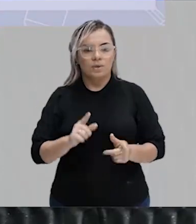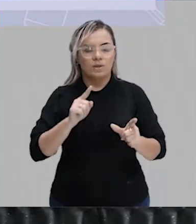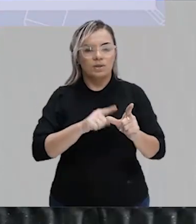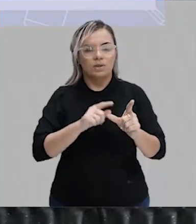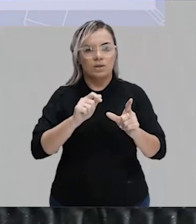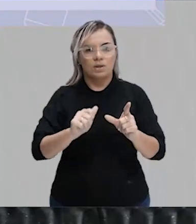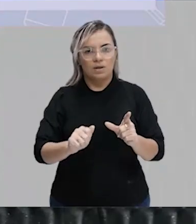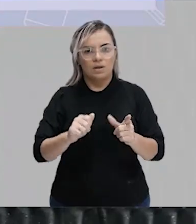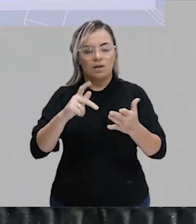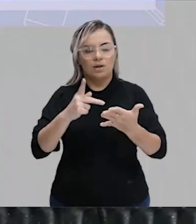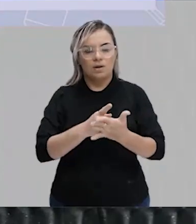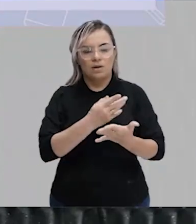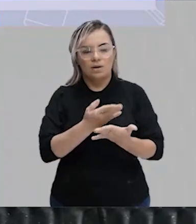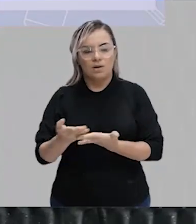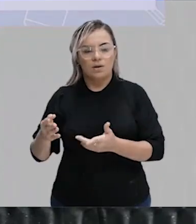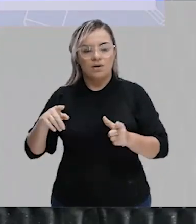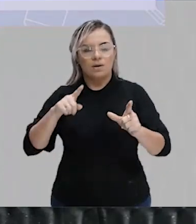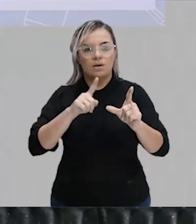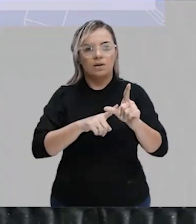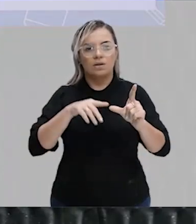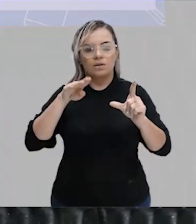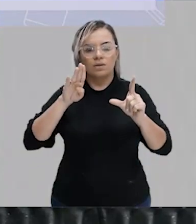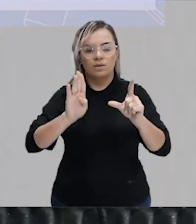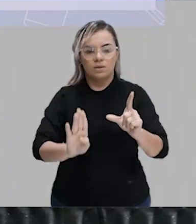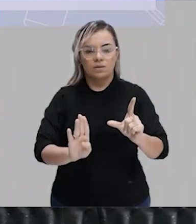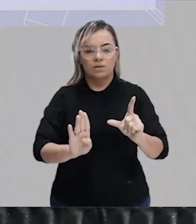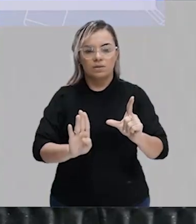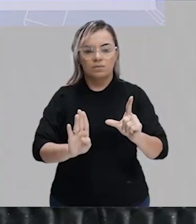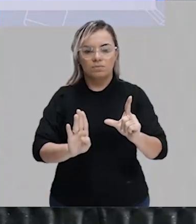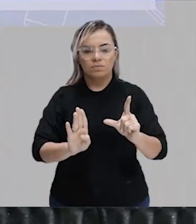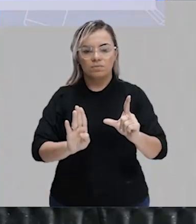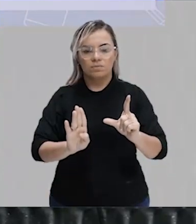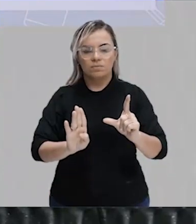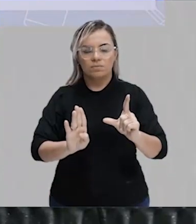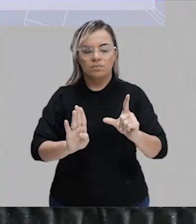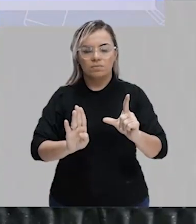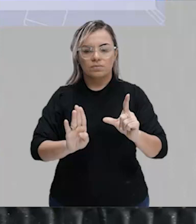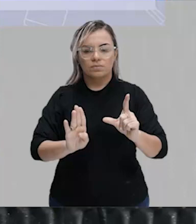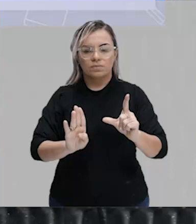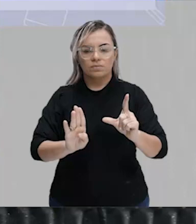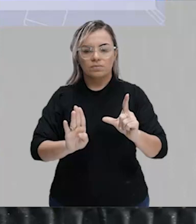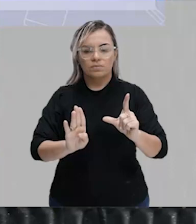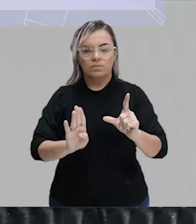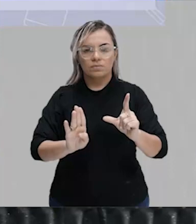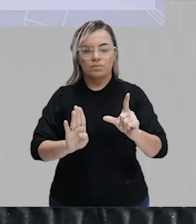B. Todos os órgãos serão formados por apenas um único tipo de